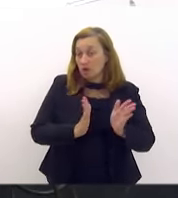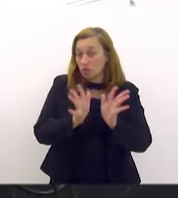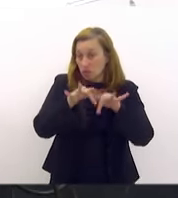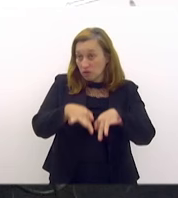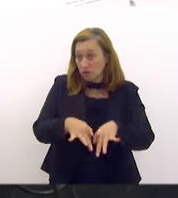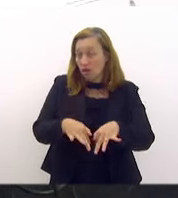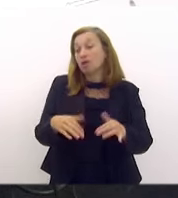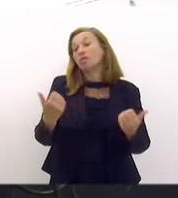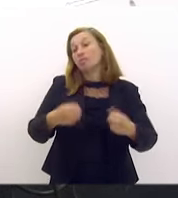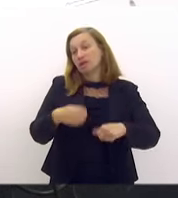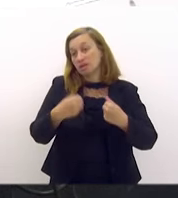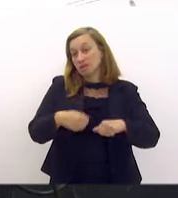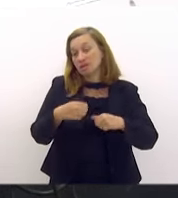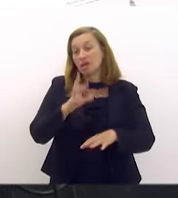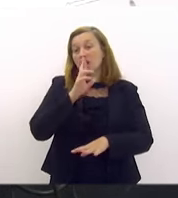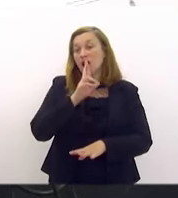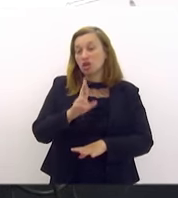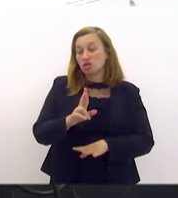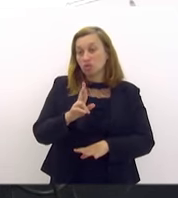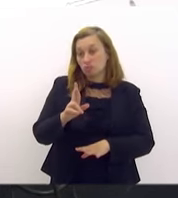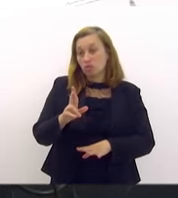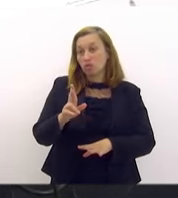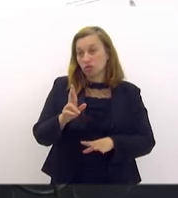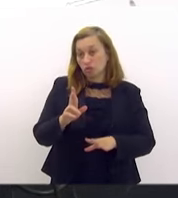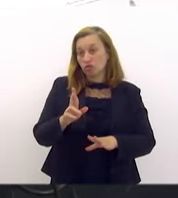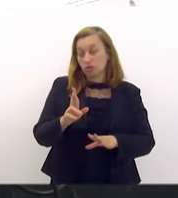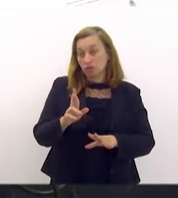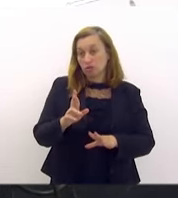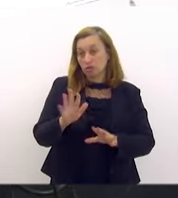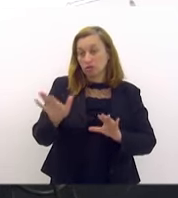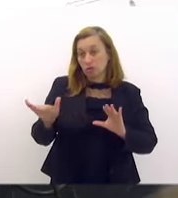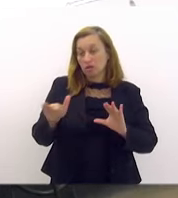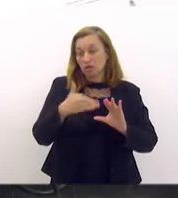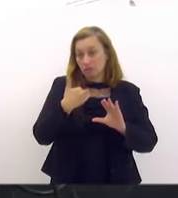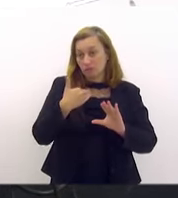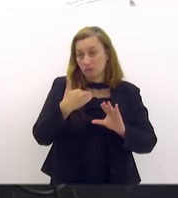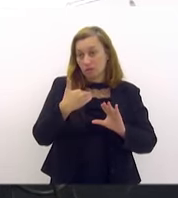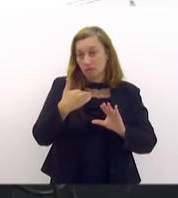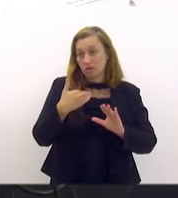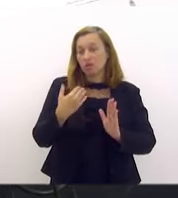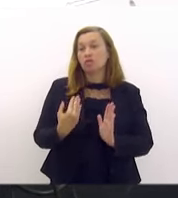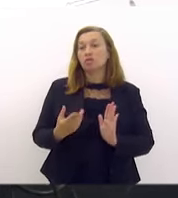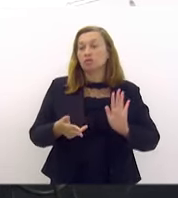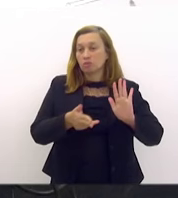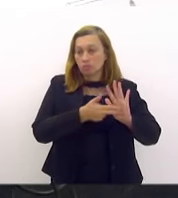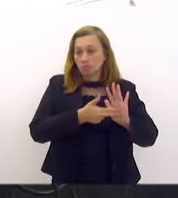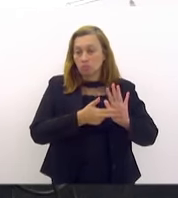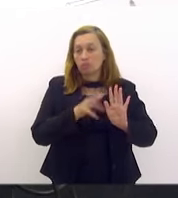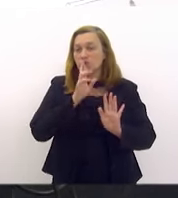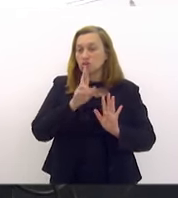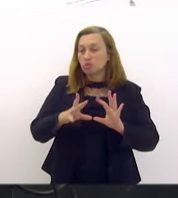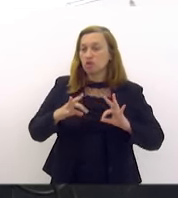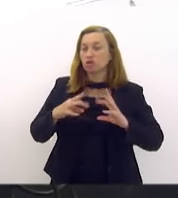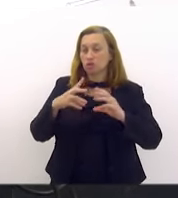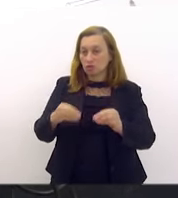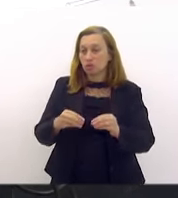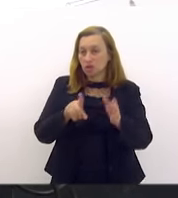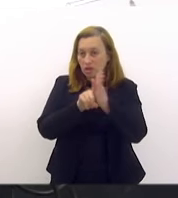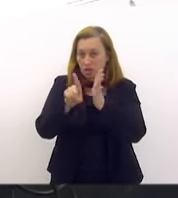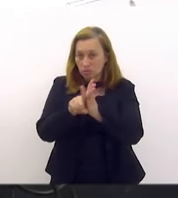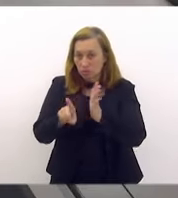que a gente precisa que esses órgãos eh se comprometam em responder às perguntas que foram